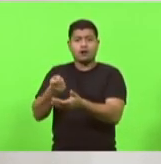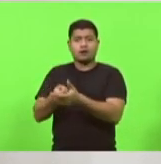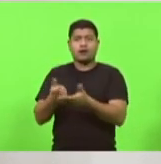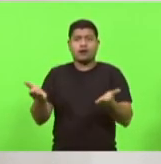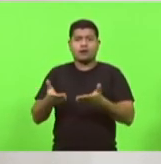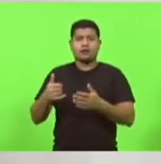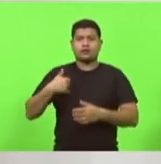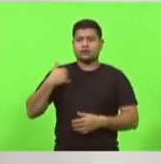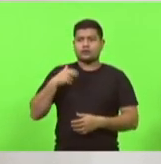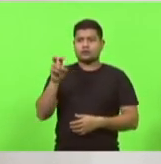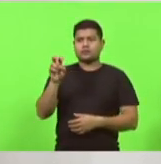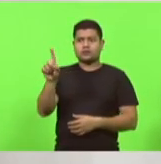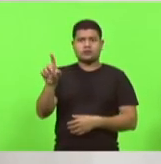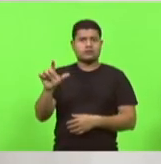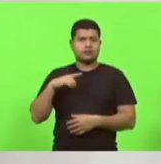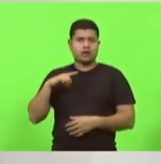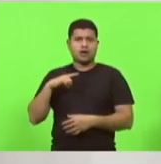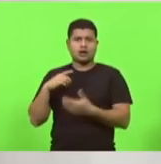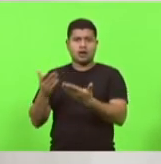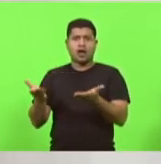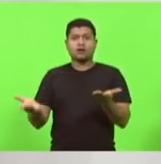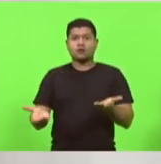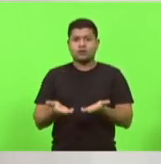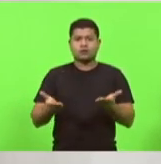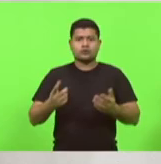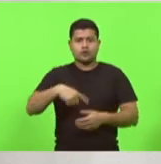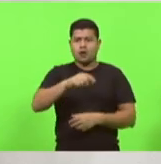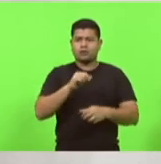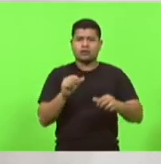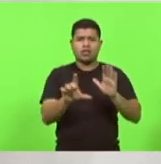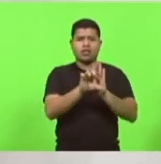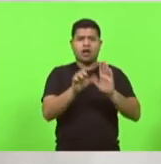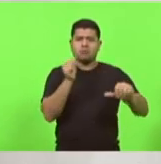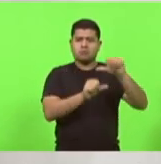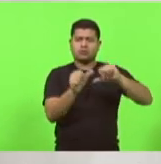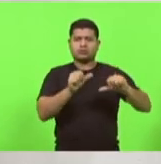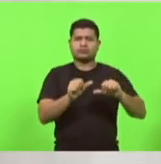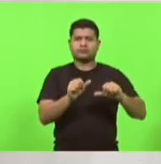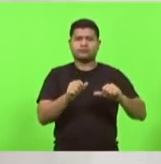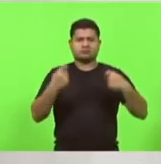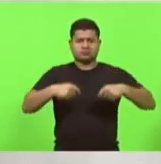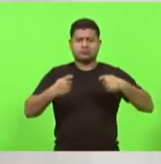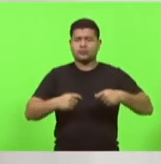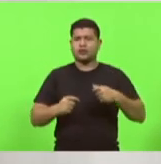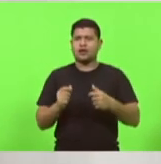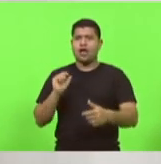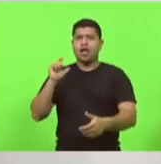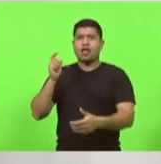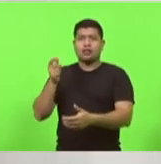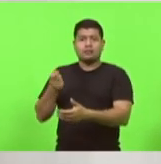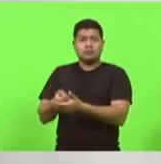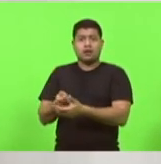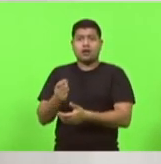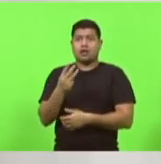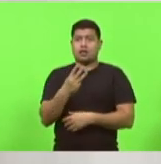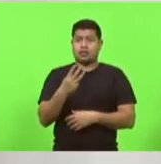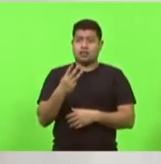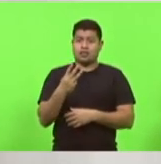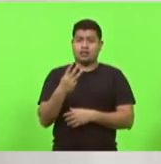na lei que a partir de agora tem que contribuir 30 anos e ter no